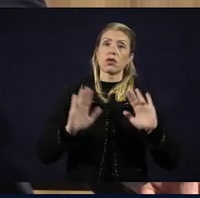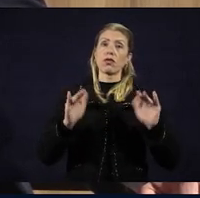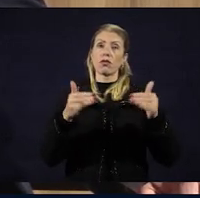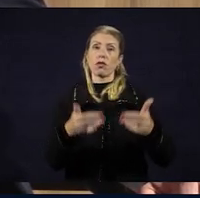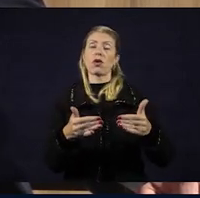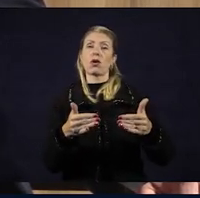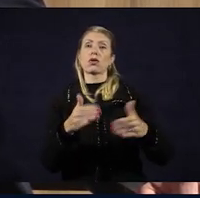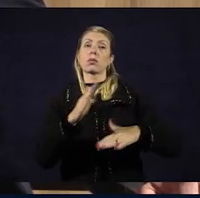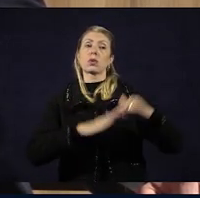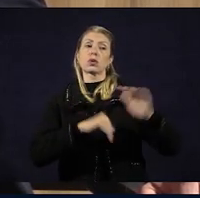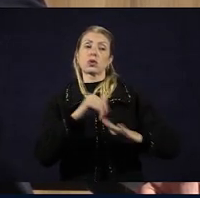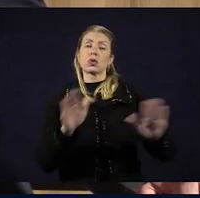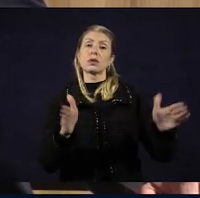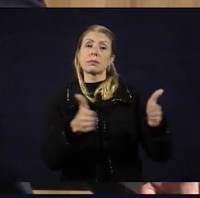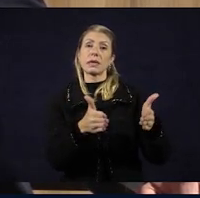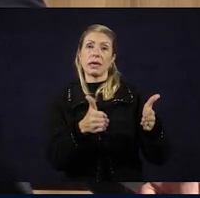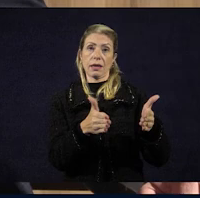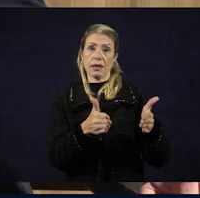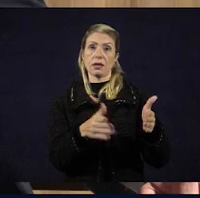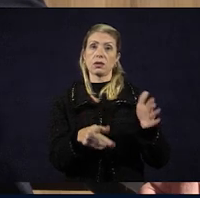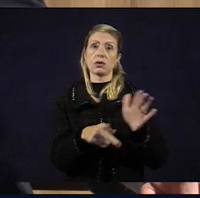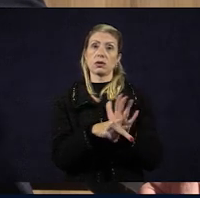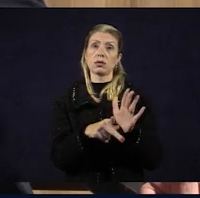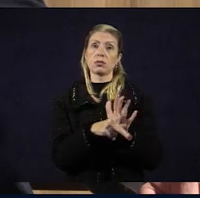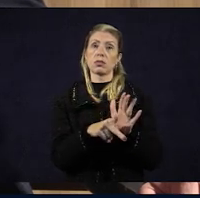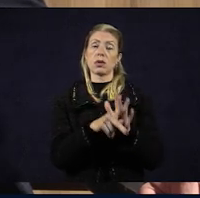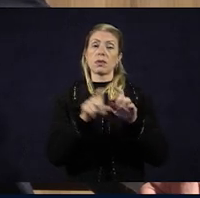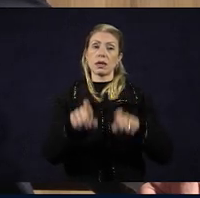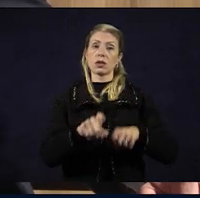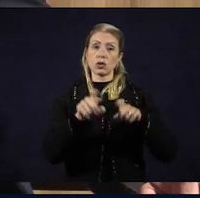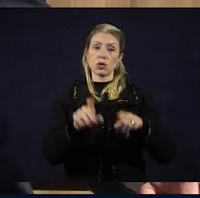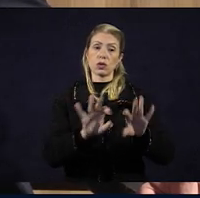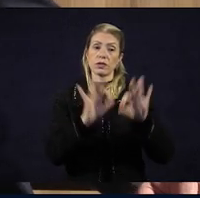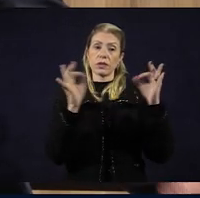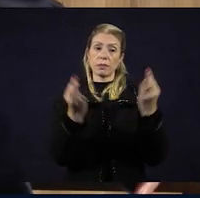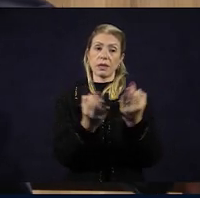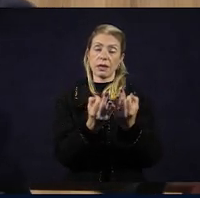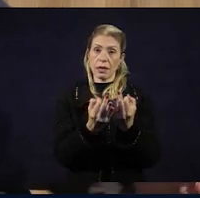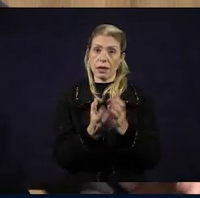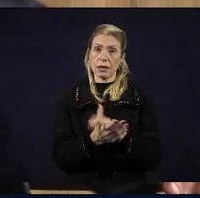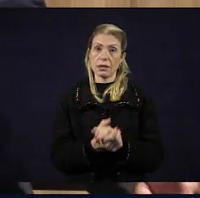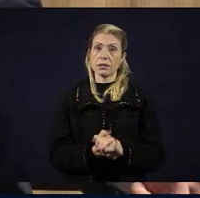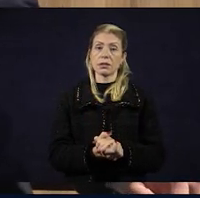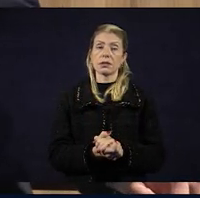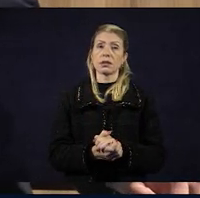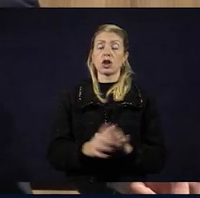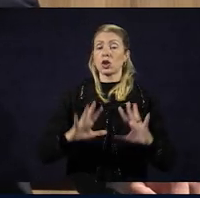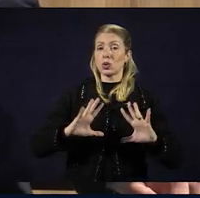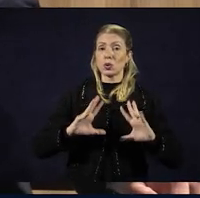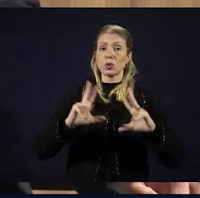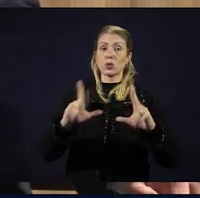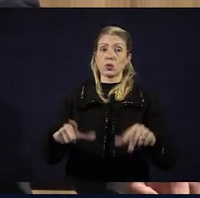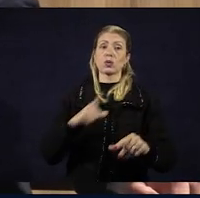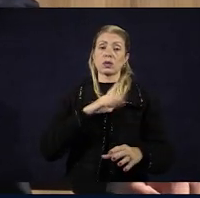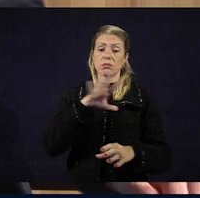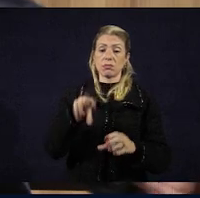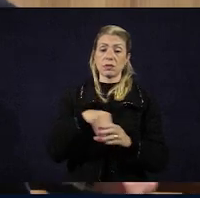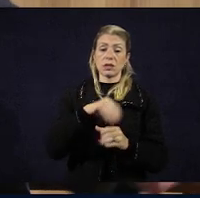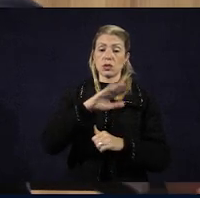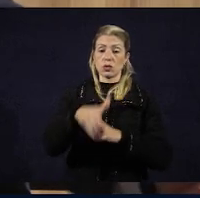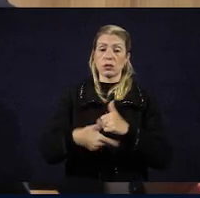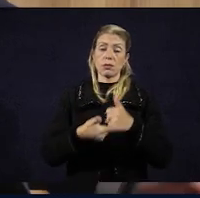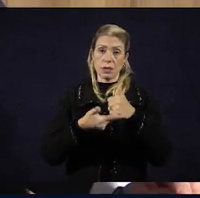pequenos né que são os agricultores familiares Então tudo isso envolve as nossas questões de estabilidade